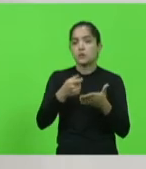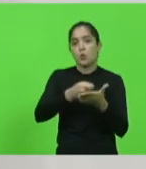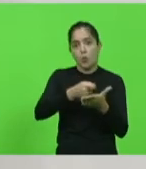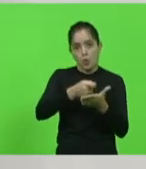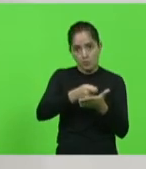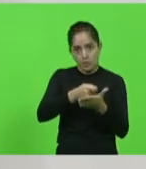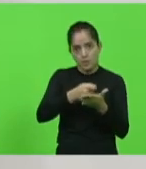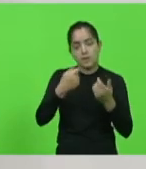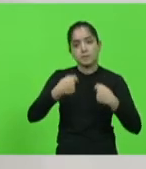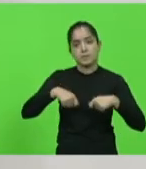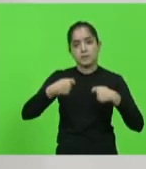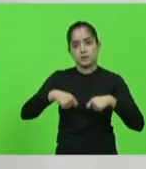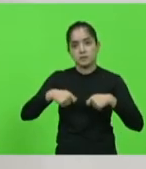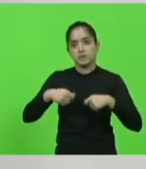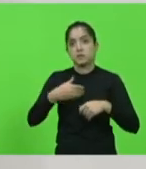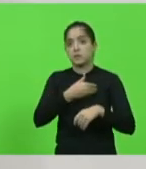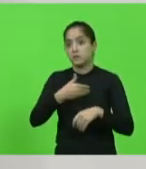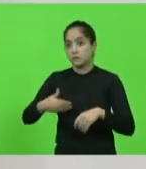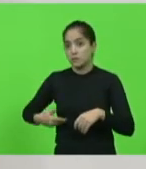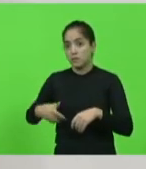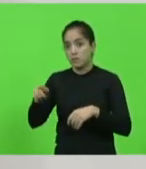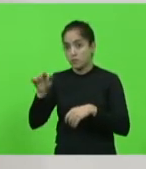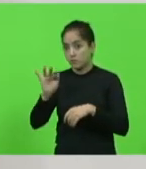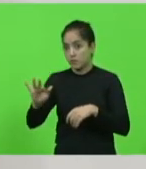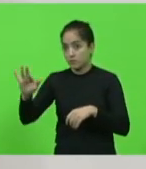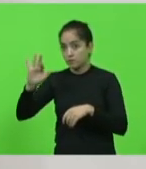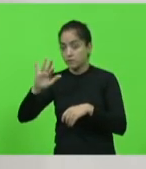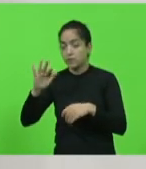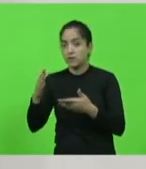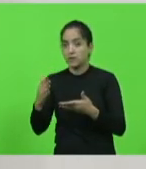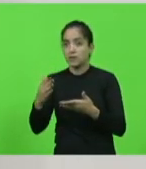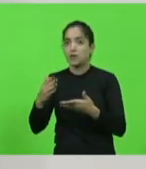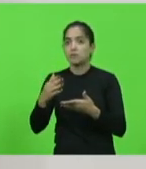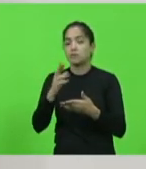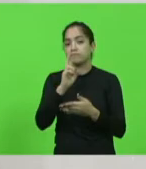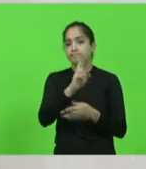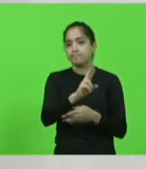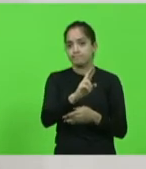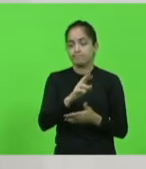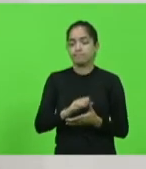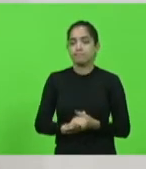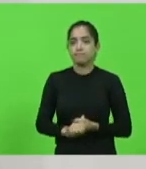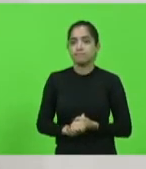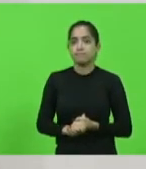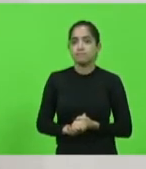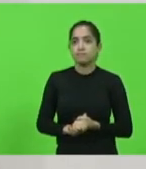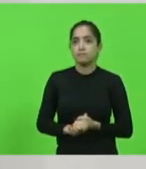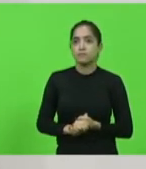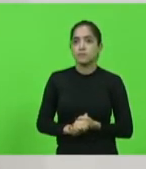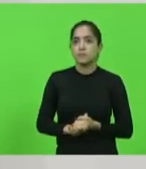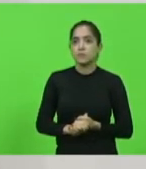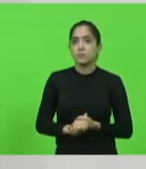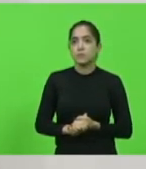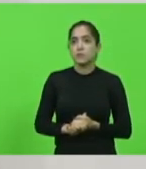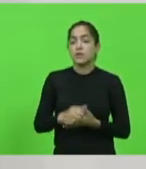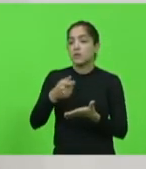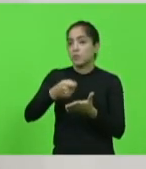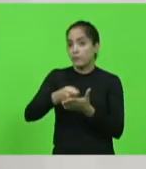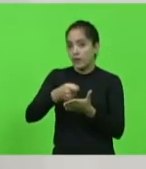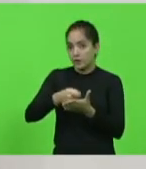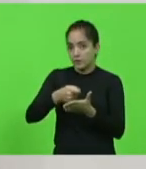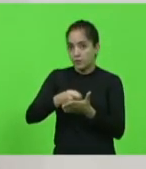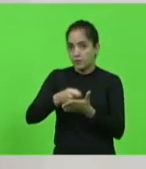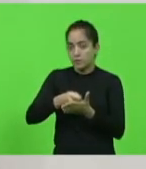governo federal dê algumas respostas para Santa Catarina com relação a isso. E, por falar em cobrança, o